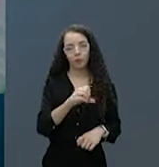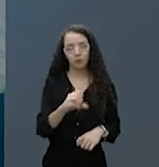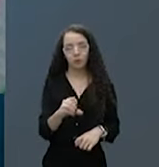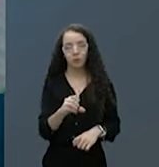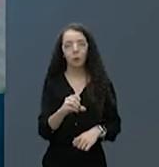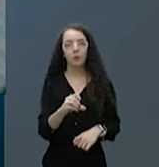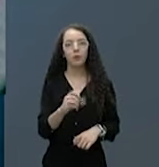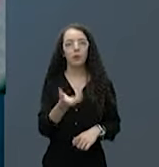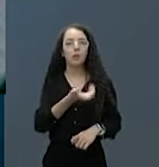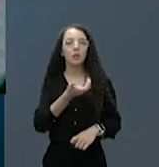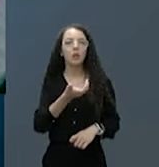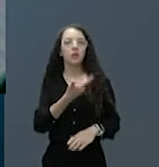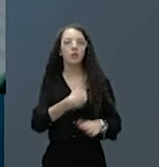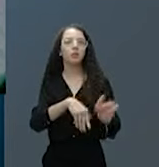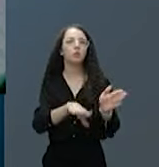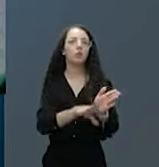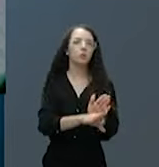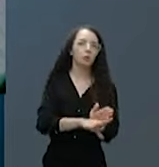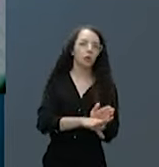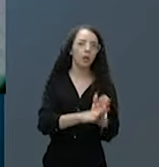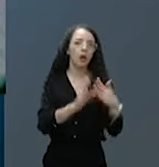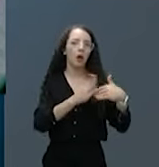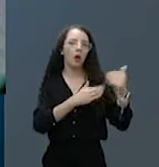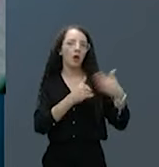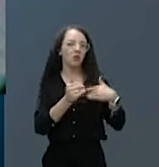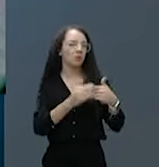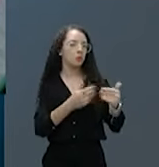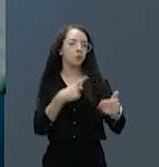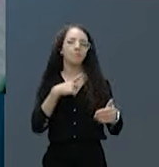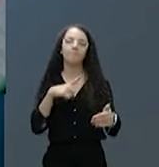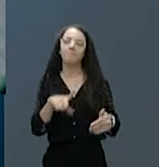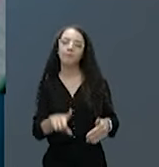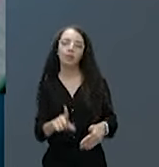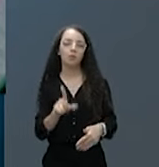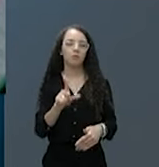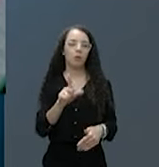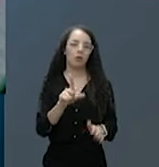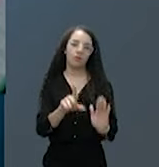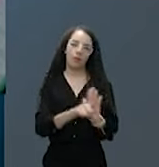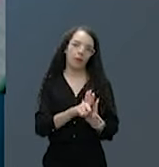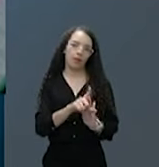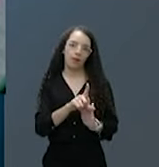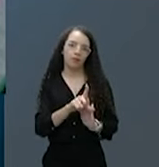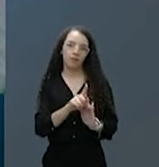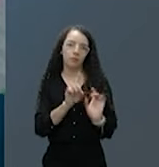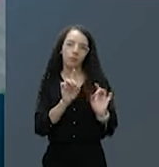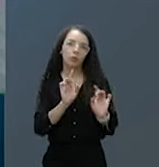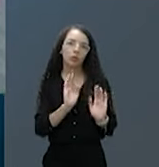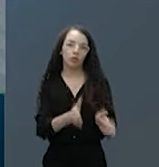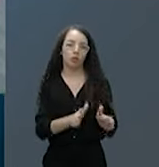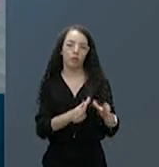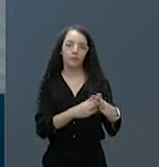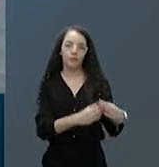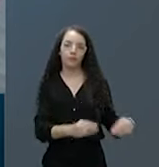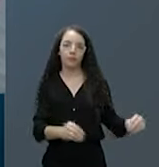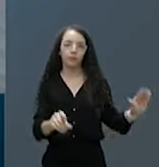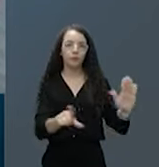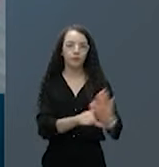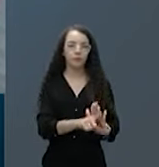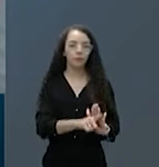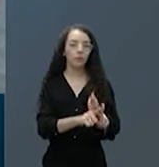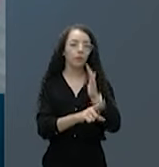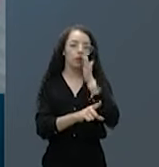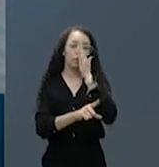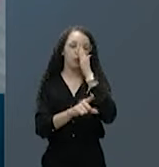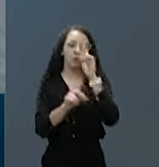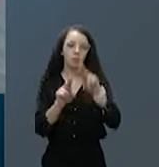alcançar as condutas não mais previstas na atual redação da LIA, em razão da eventual atipicidade superveniente, haja vista